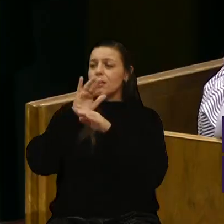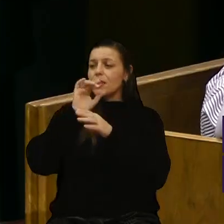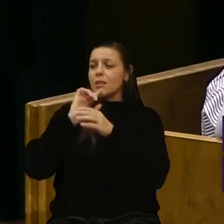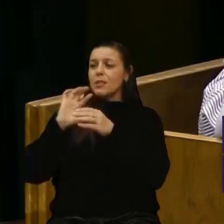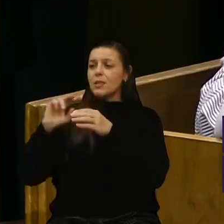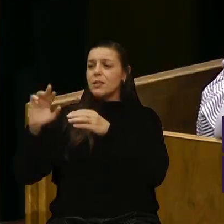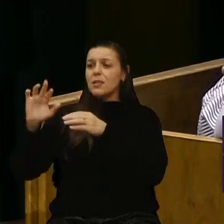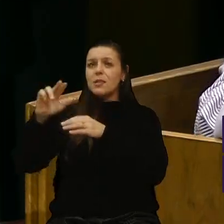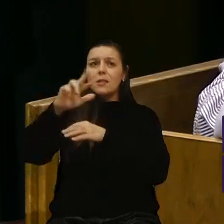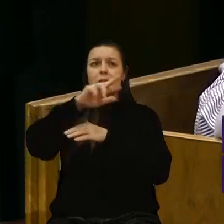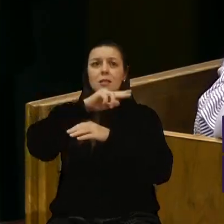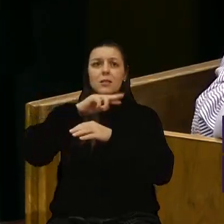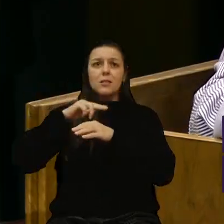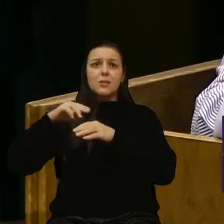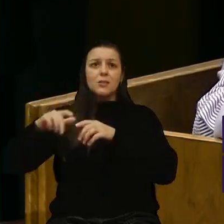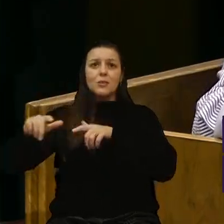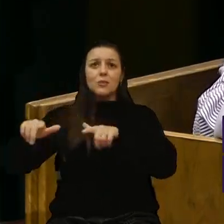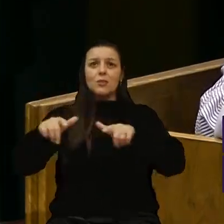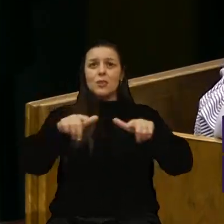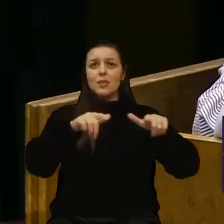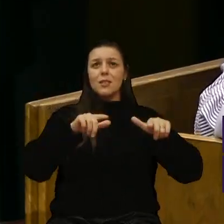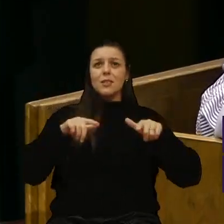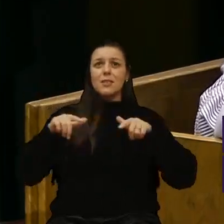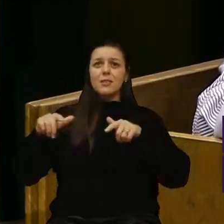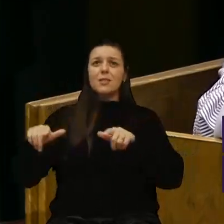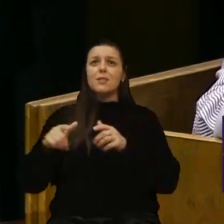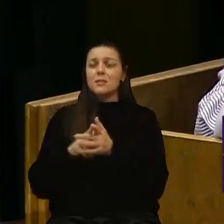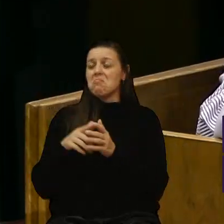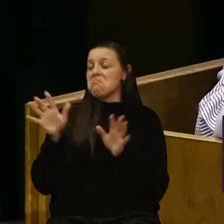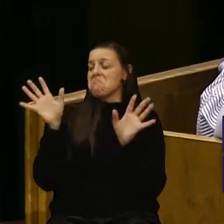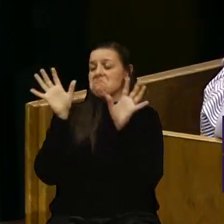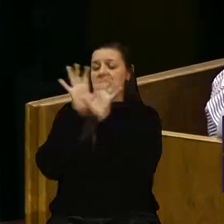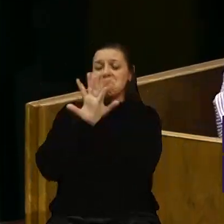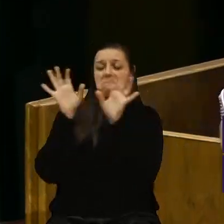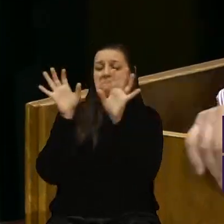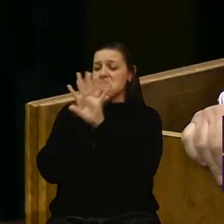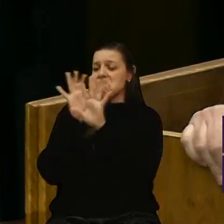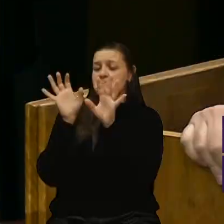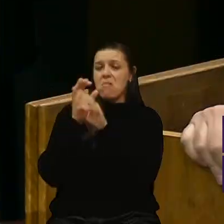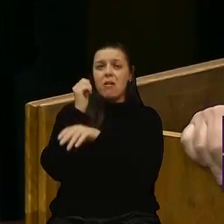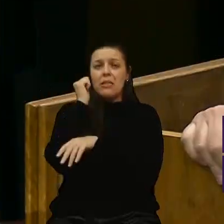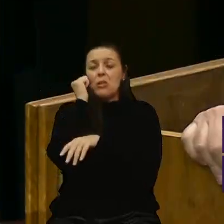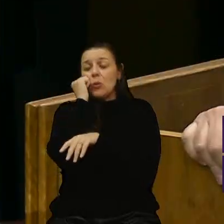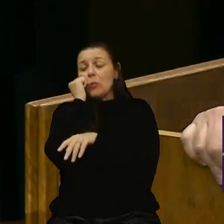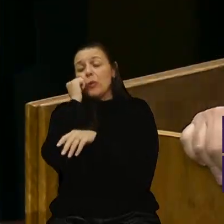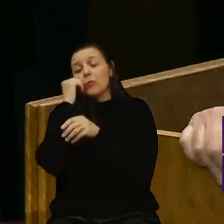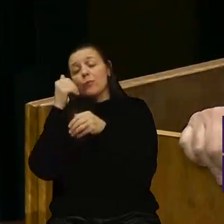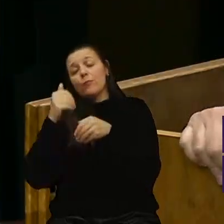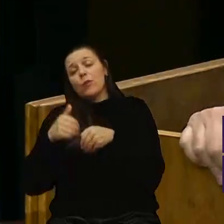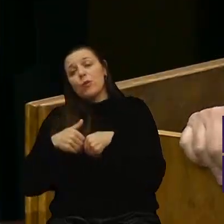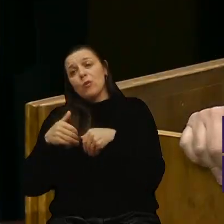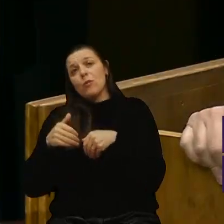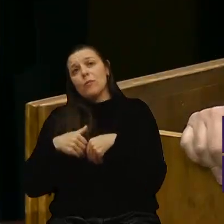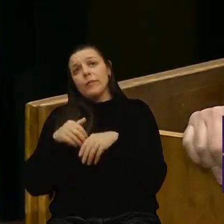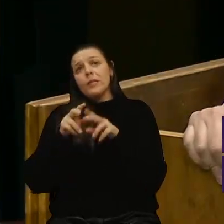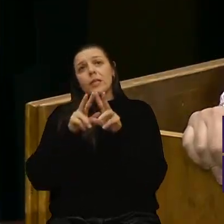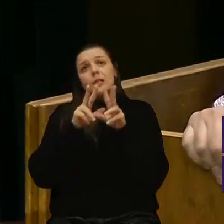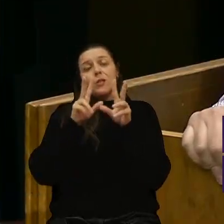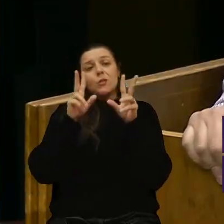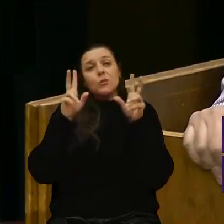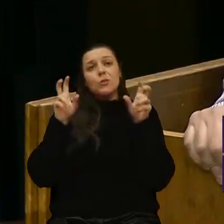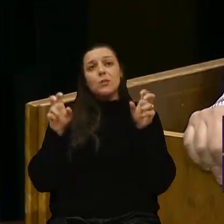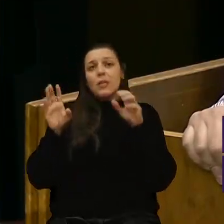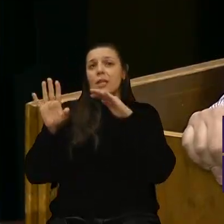outros lugares da nossa cidade que são minorizados e invisibilizados, vão dormir com fome. E no tema dos migrantes e